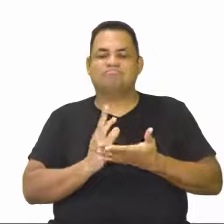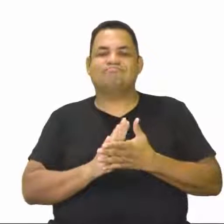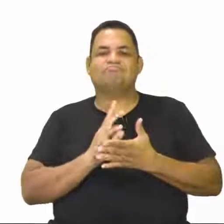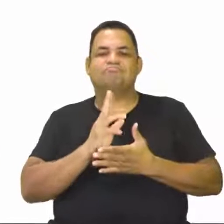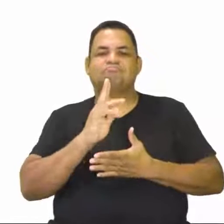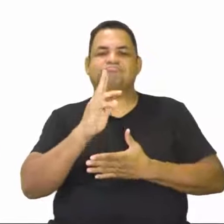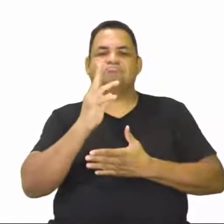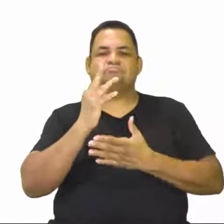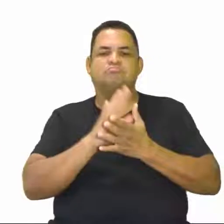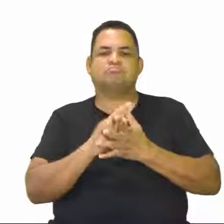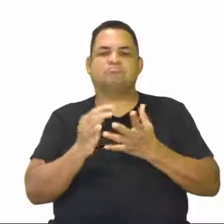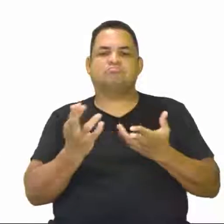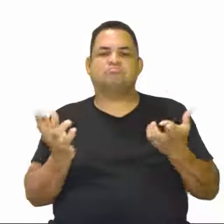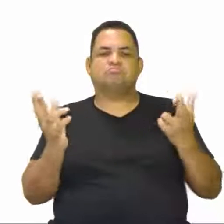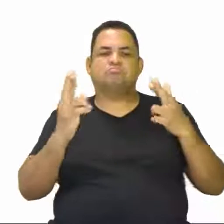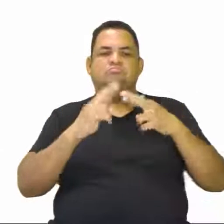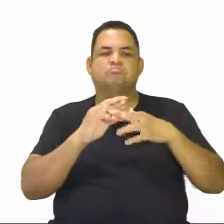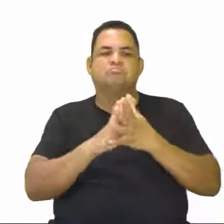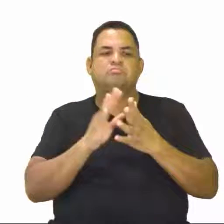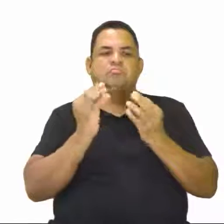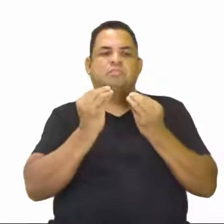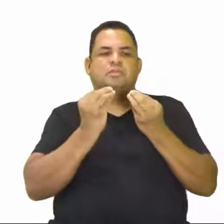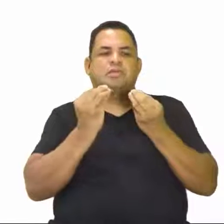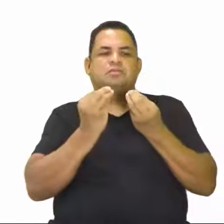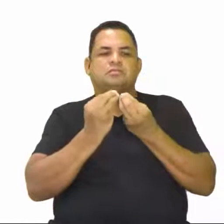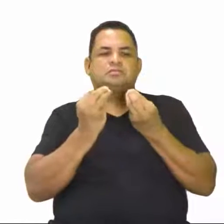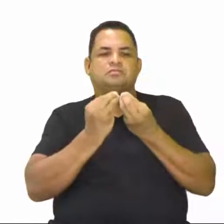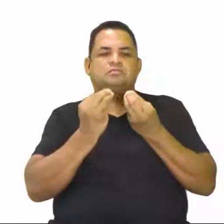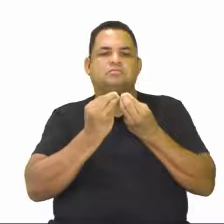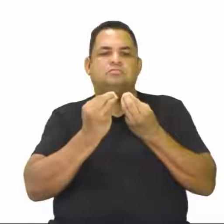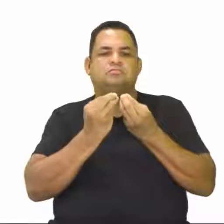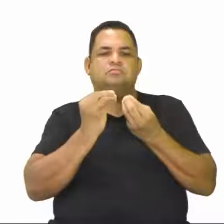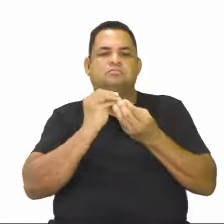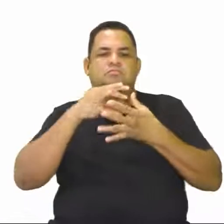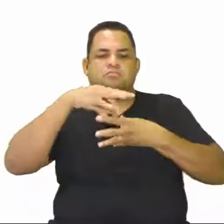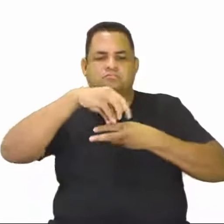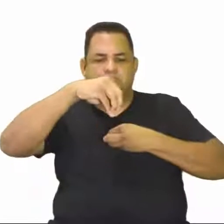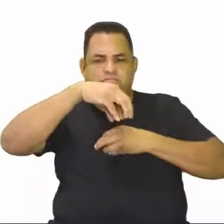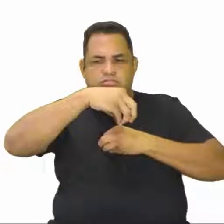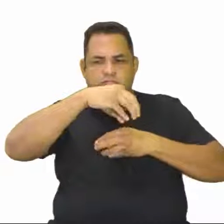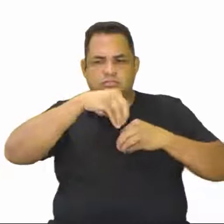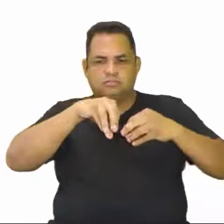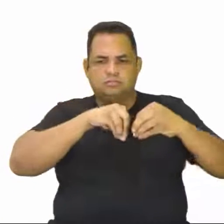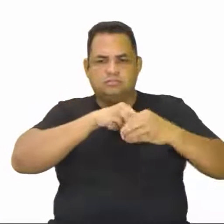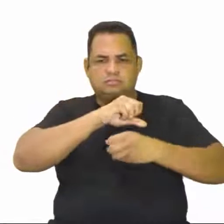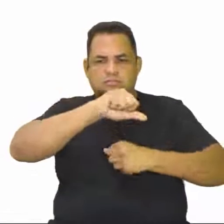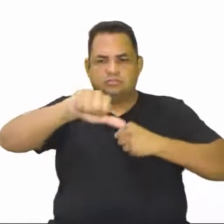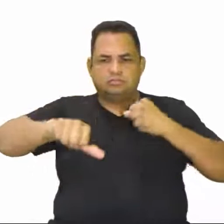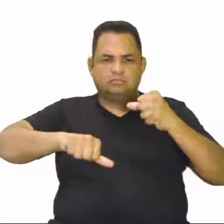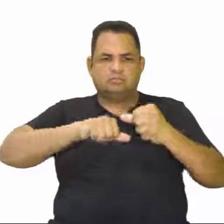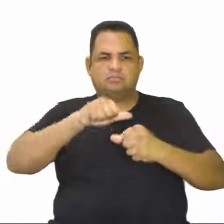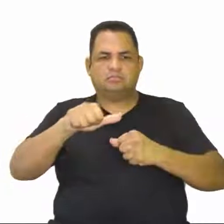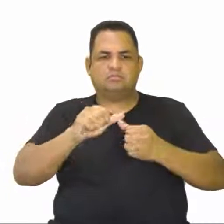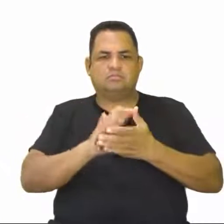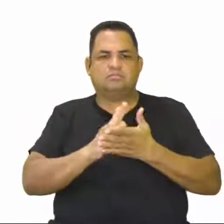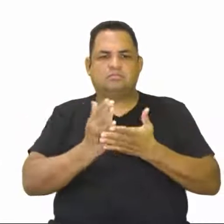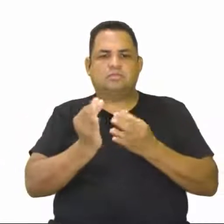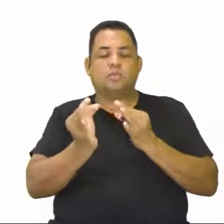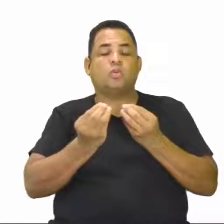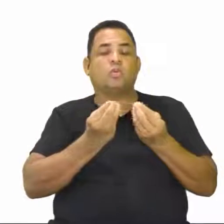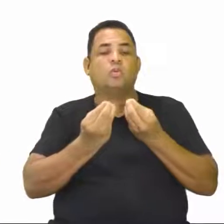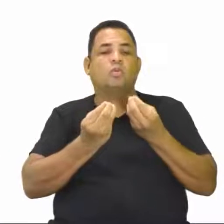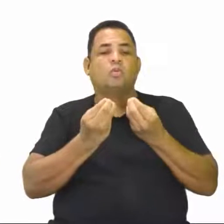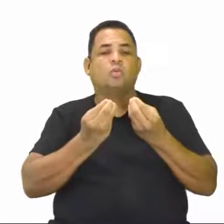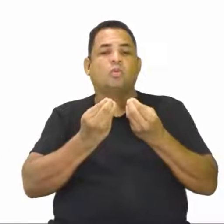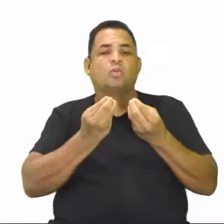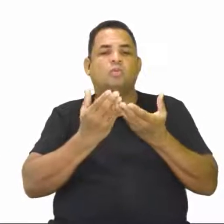as moléculas iniciais, elas vão ser desmontadas, elas vão sofrer uma transformação na maneira que